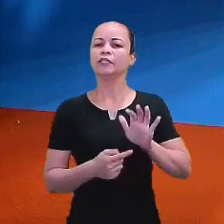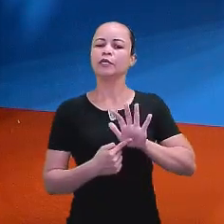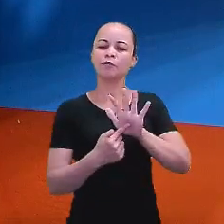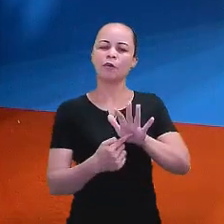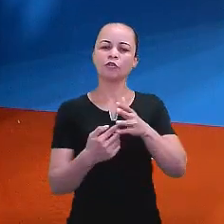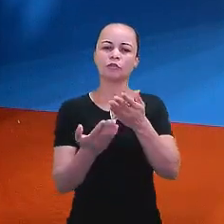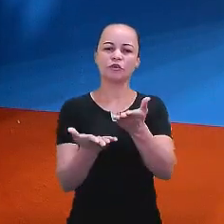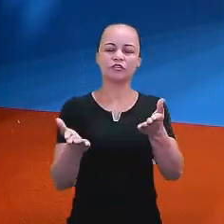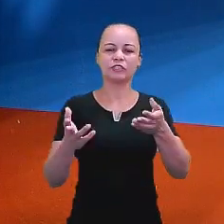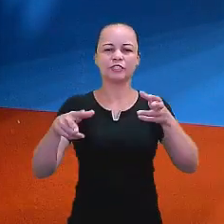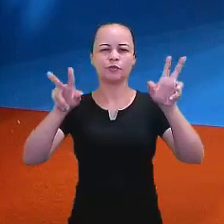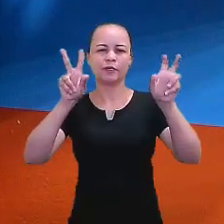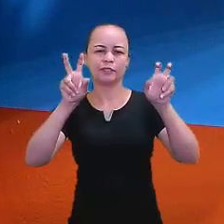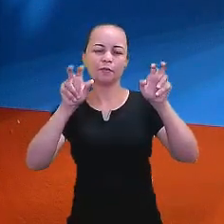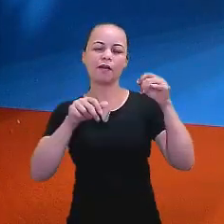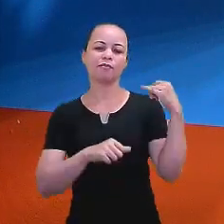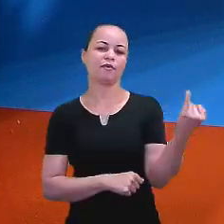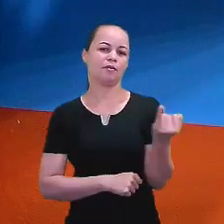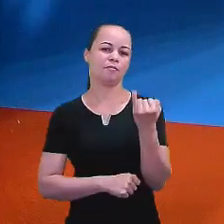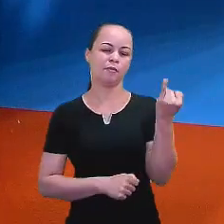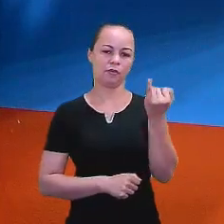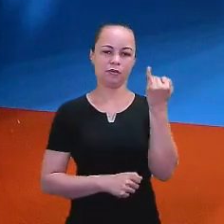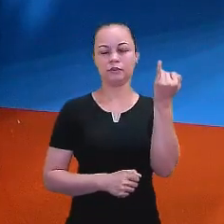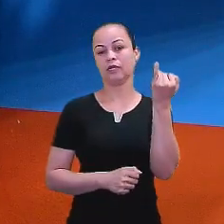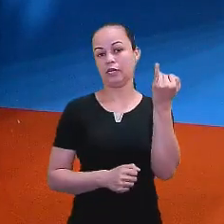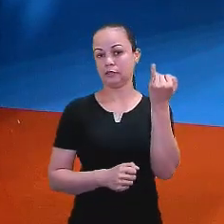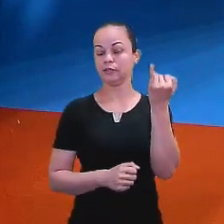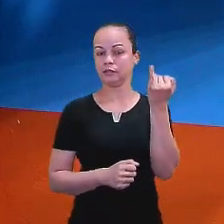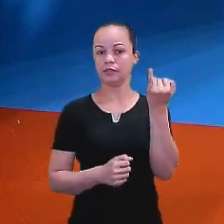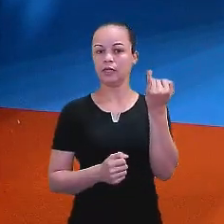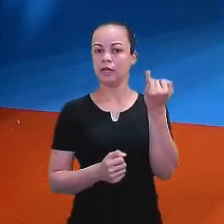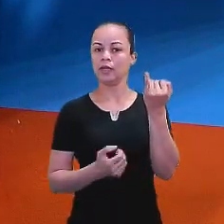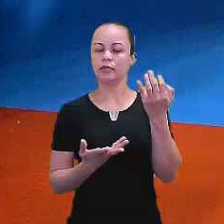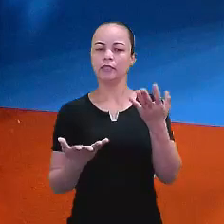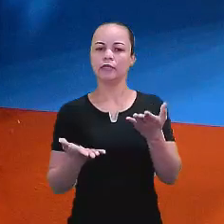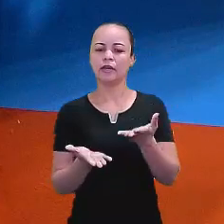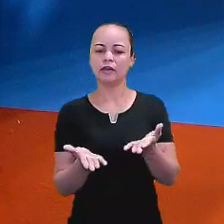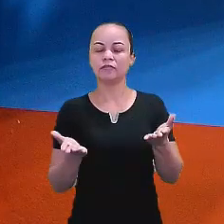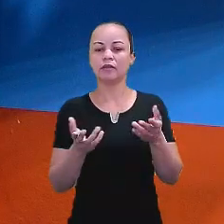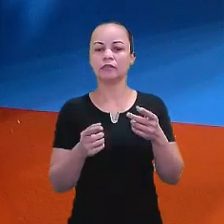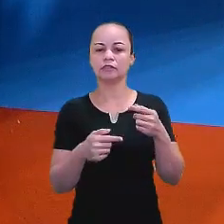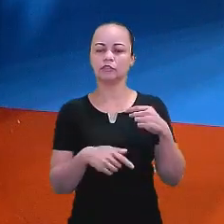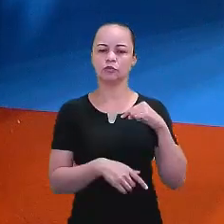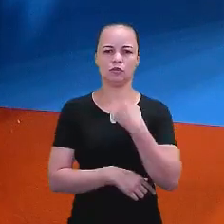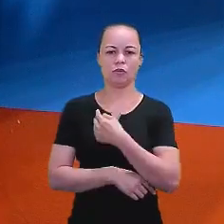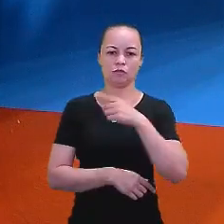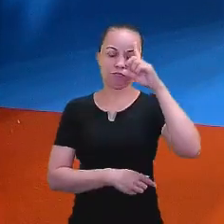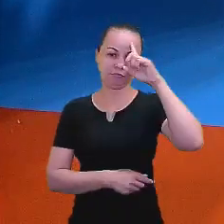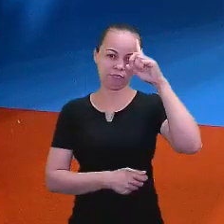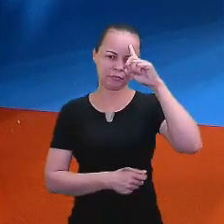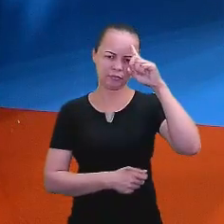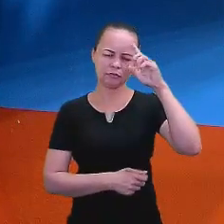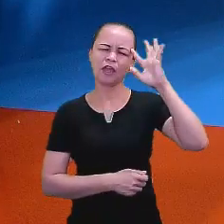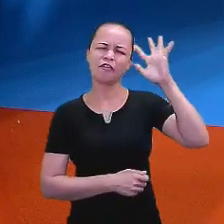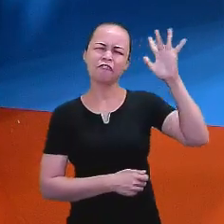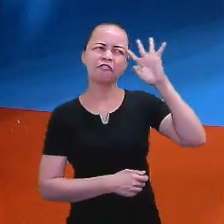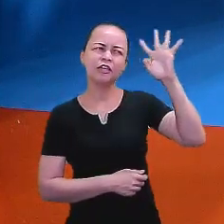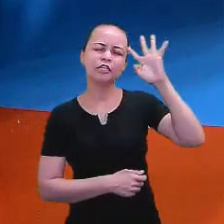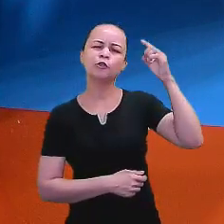essa temática tão importante e tão relevante, né, no nosso dia a dia.